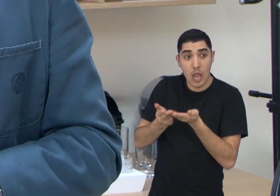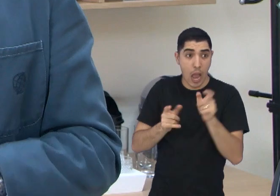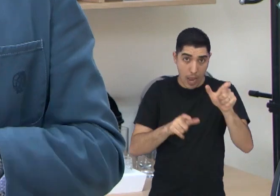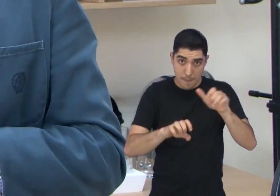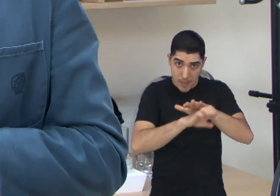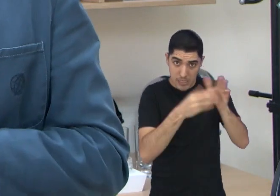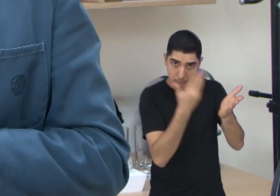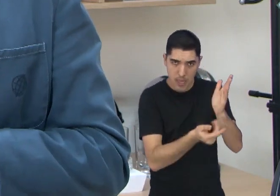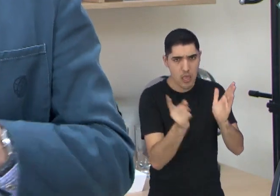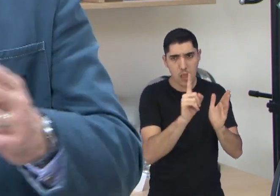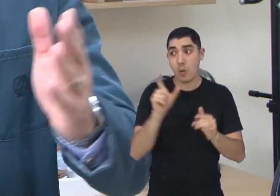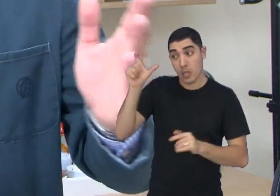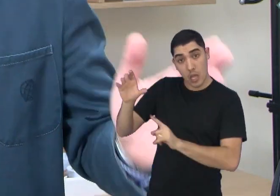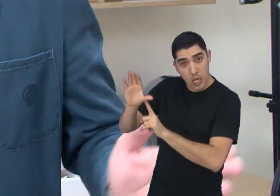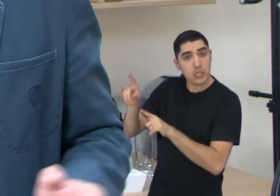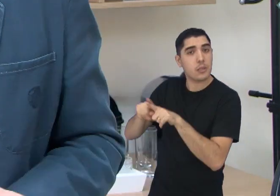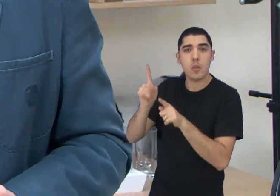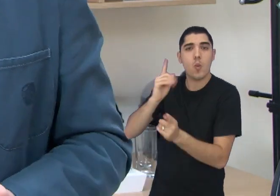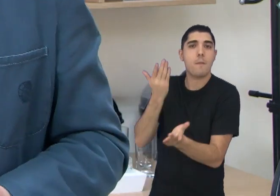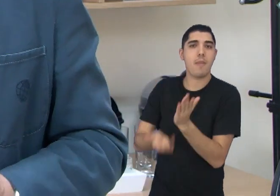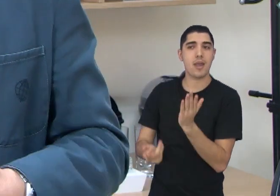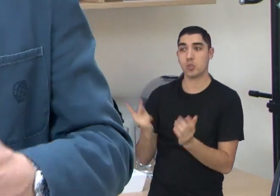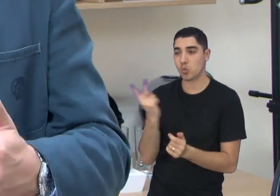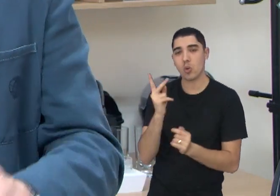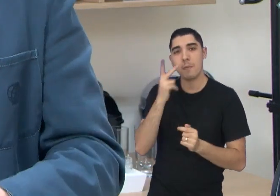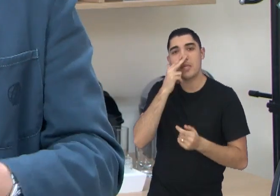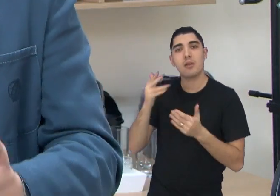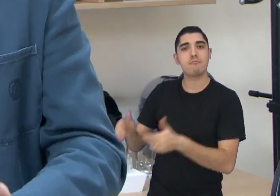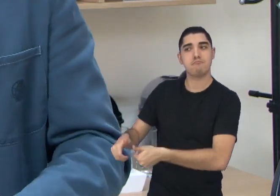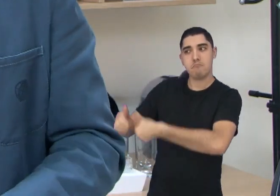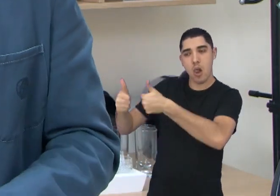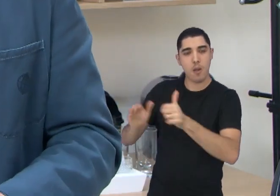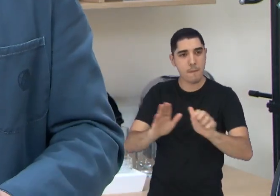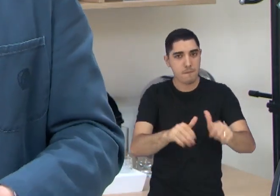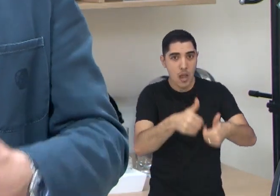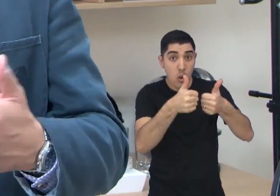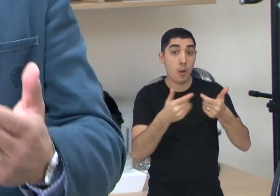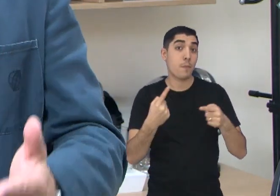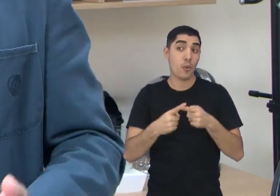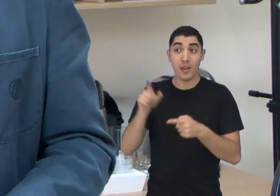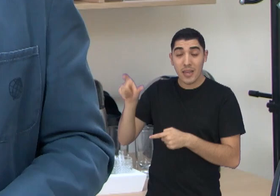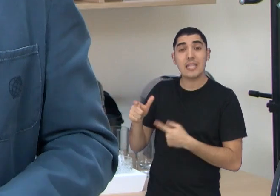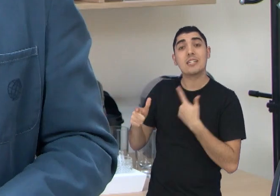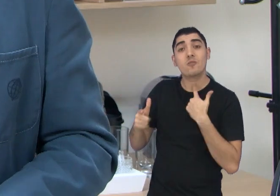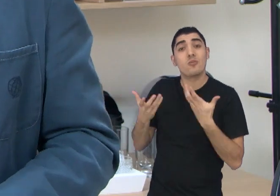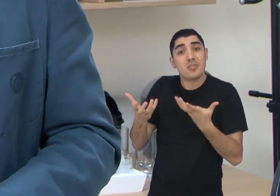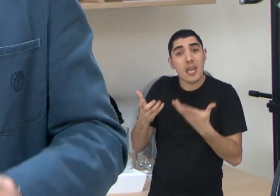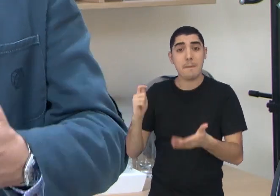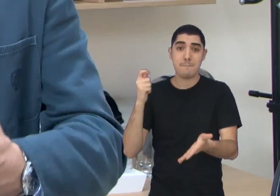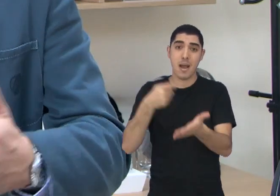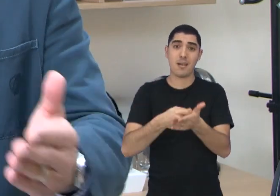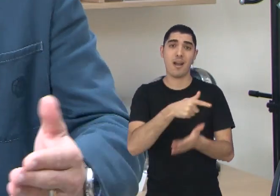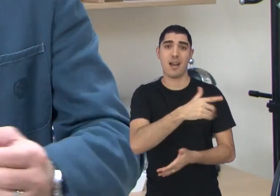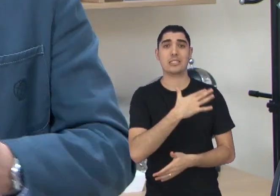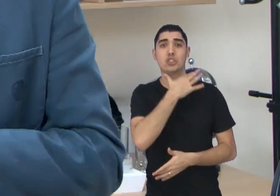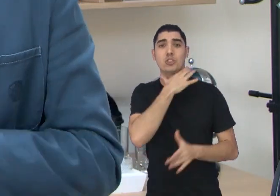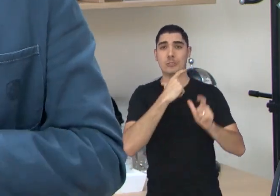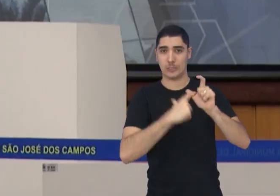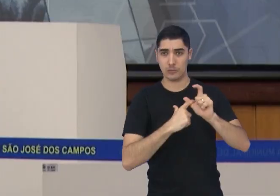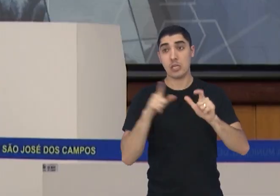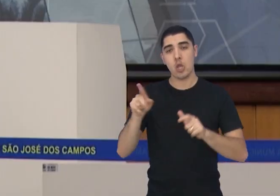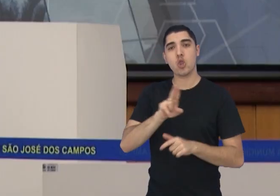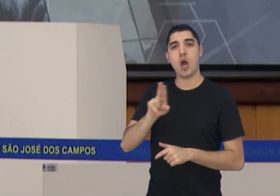o consumidor aí que estava com a situação difícil ano passado e que hoje ele tem vontade sim de honrar com seus compromissos e manter o seu nome